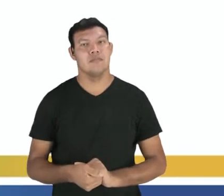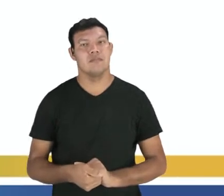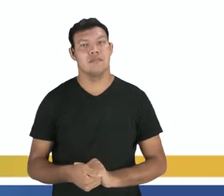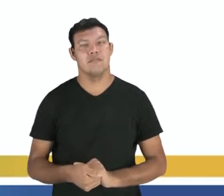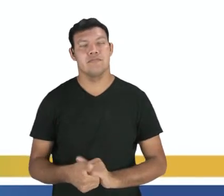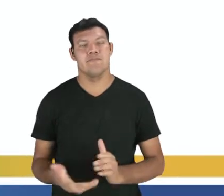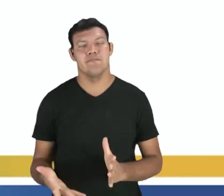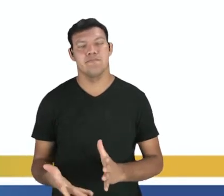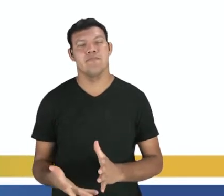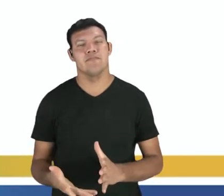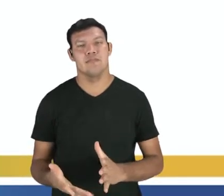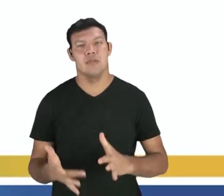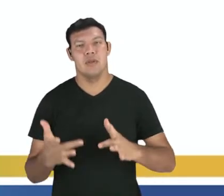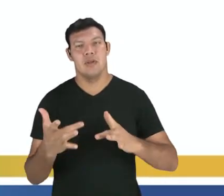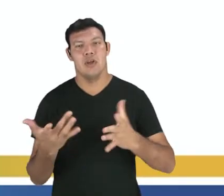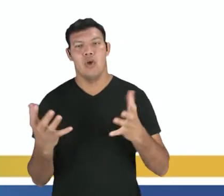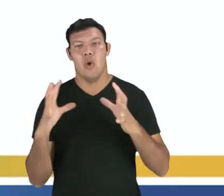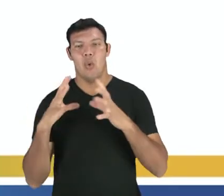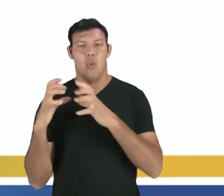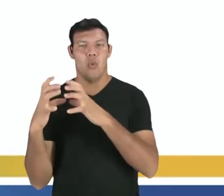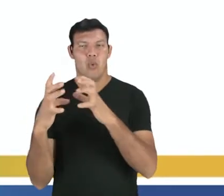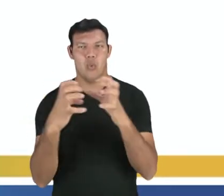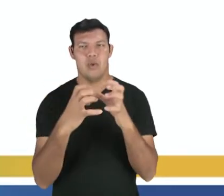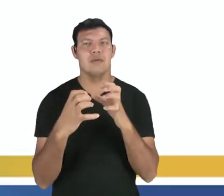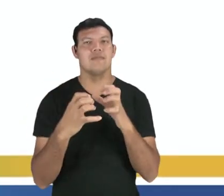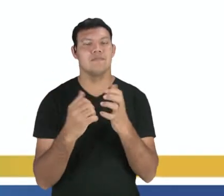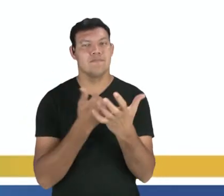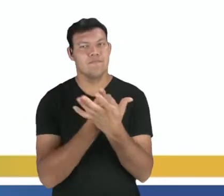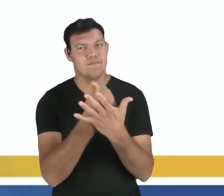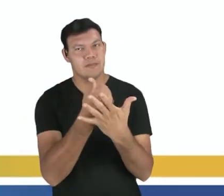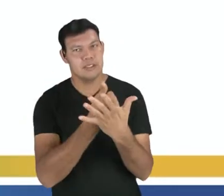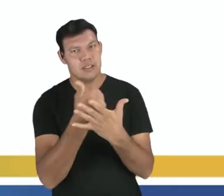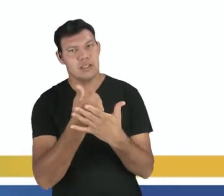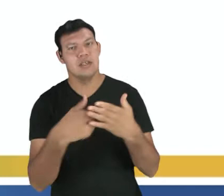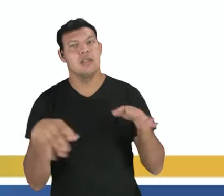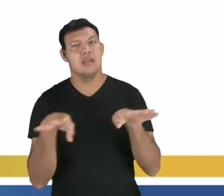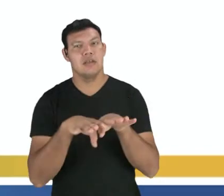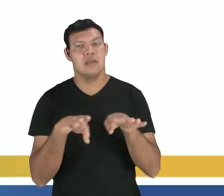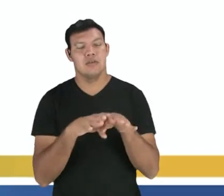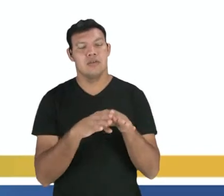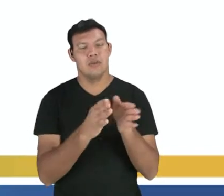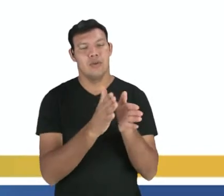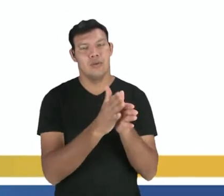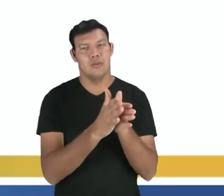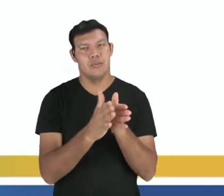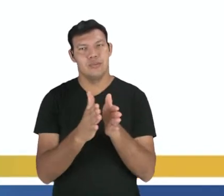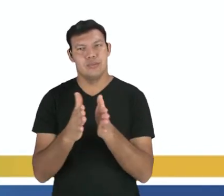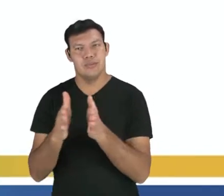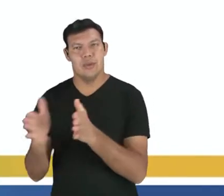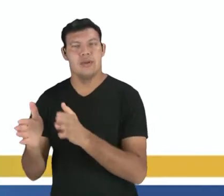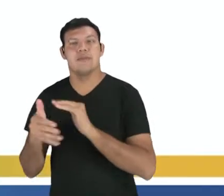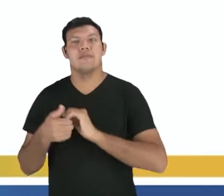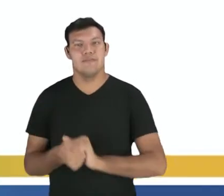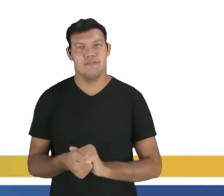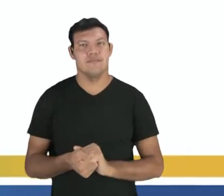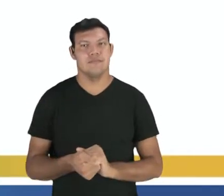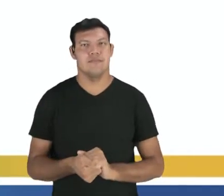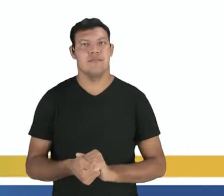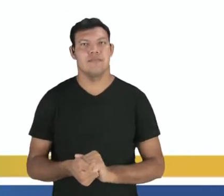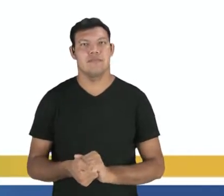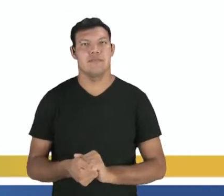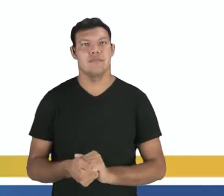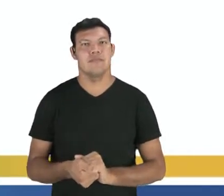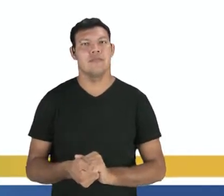uma Trama né que são os conflitos a ação e o transcorrer do tempo em que a ação se desenvolve